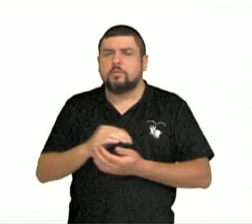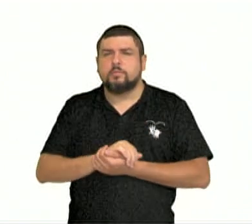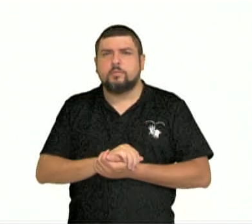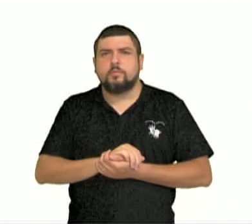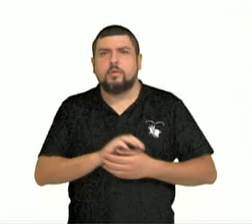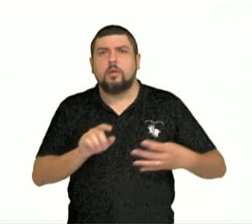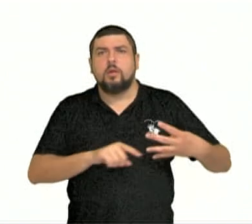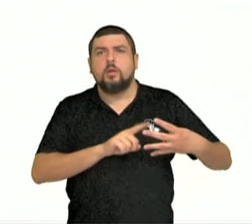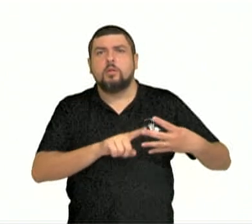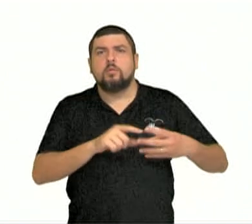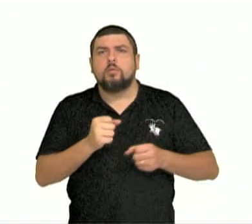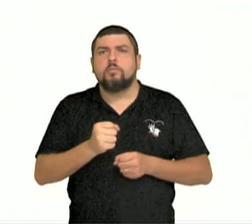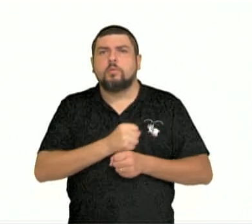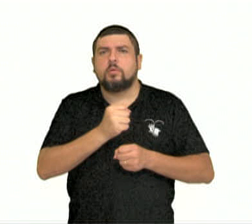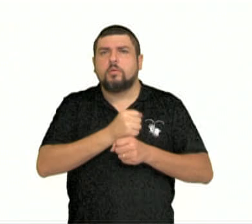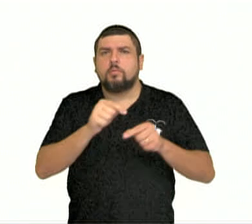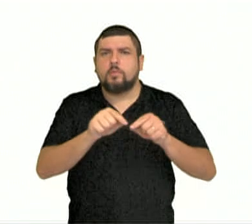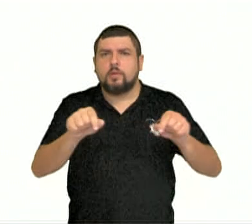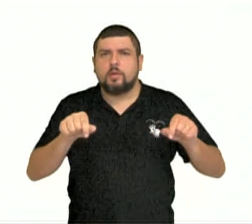aula. Argumento: